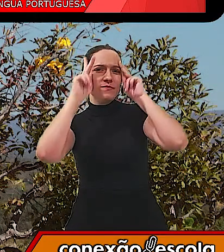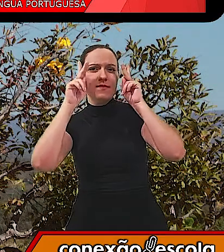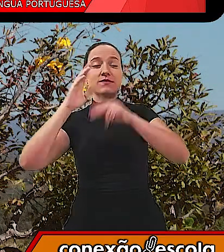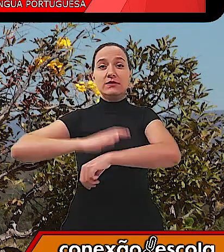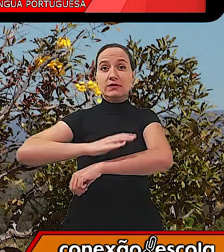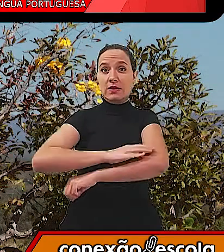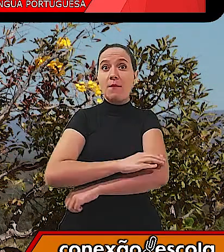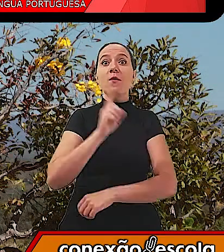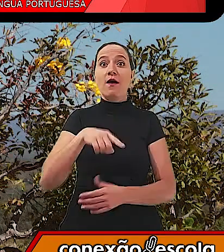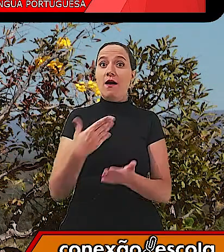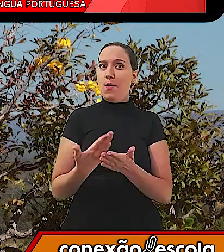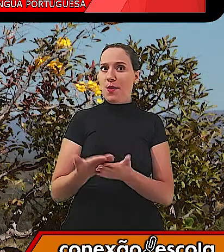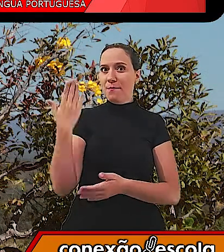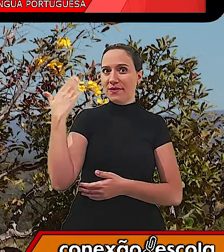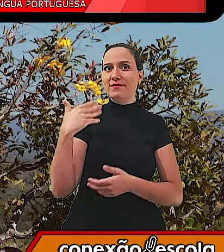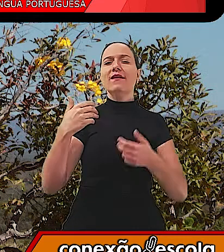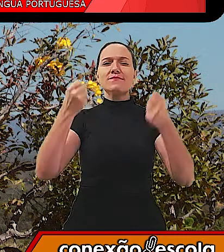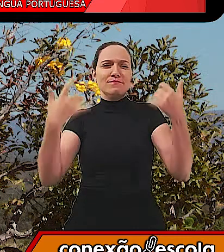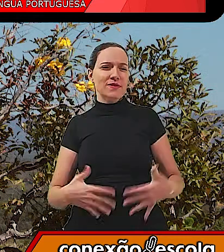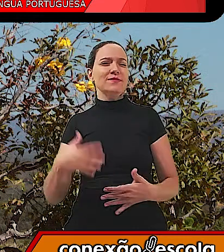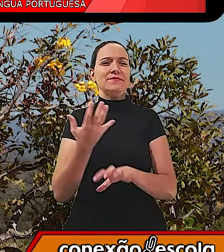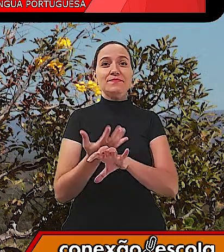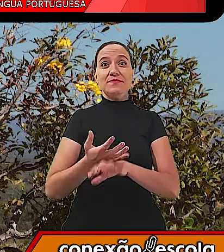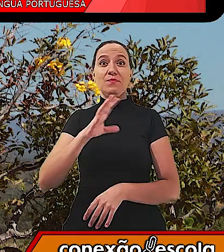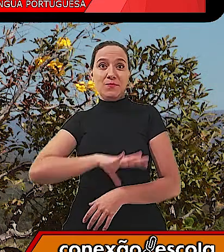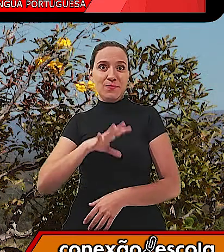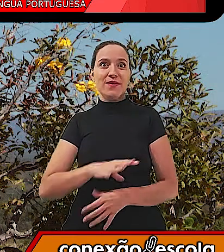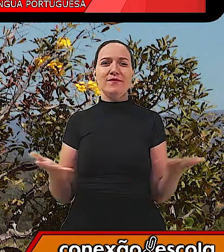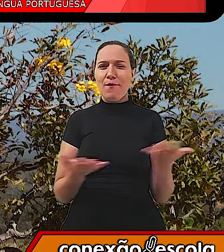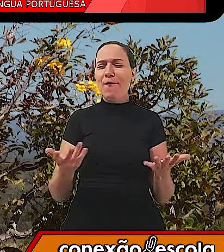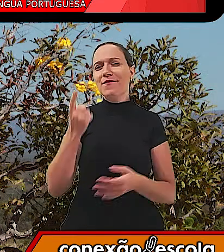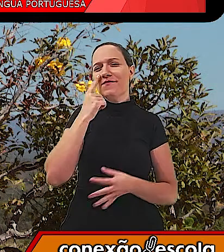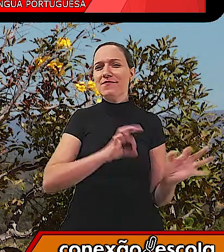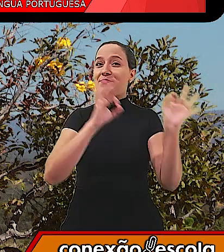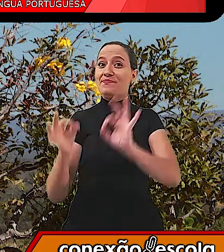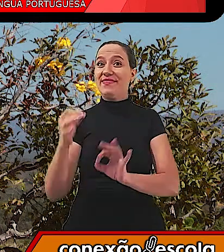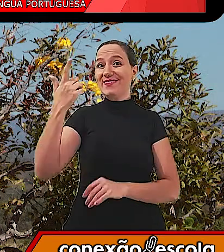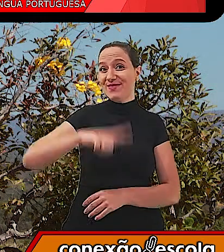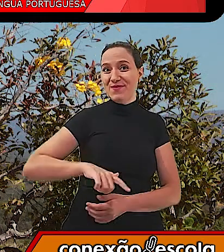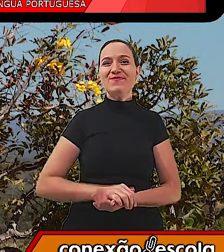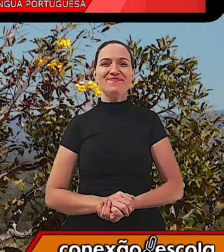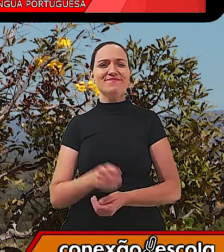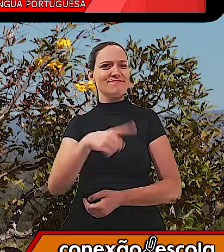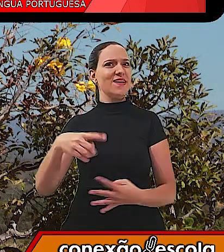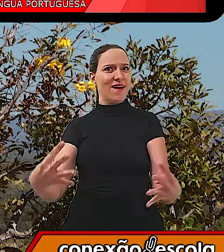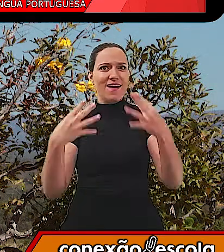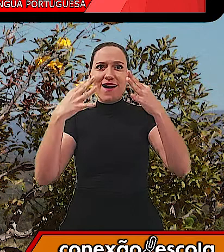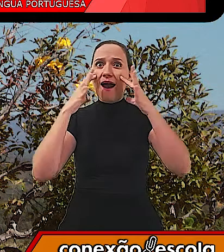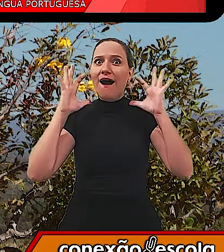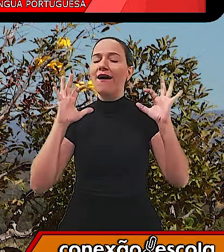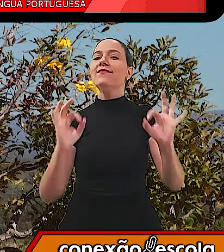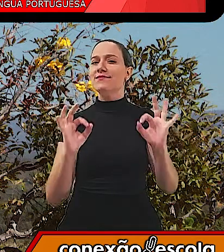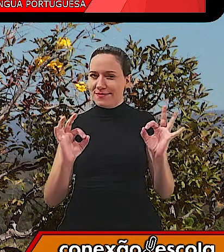para vocês na última aula de língua portuguesa. Vamos ouvir novamente? Preste bastante